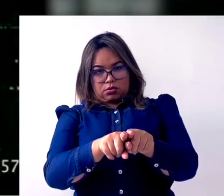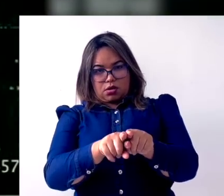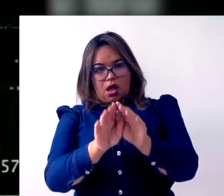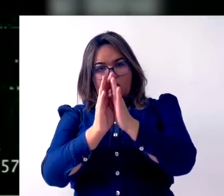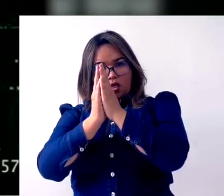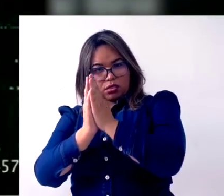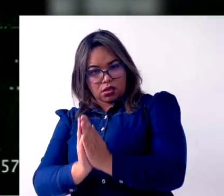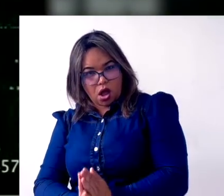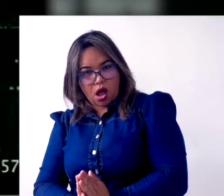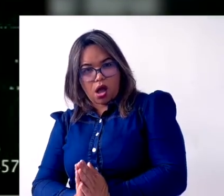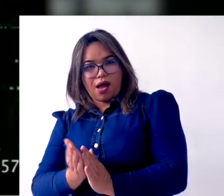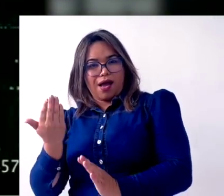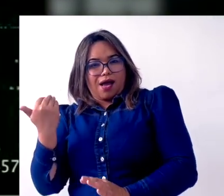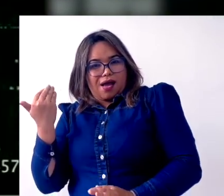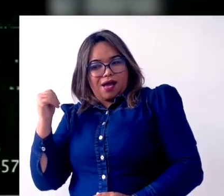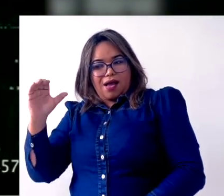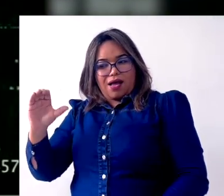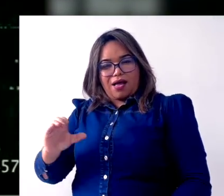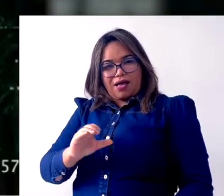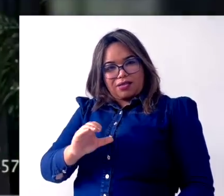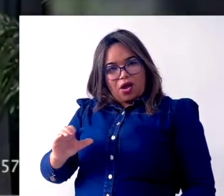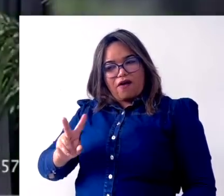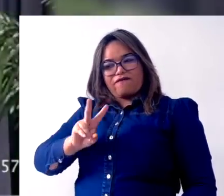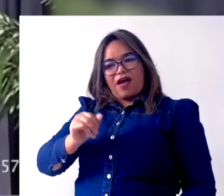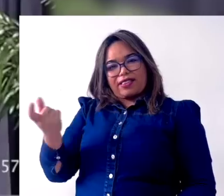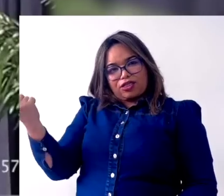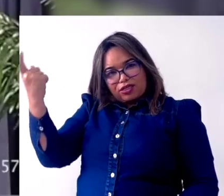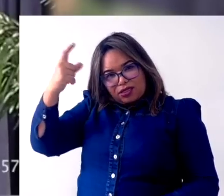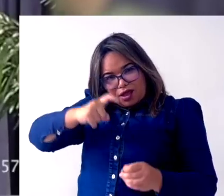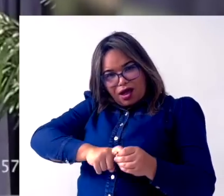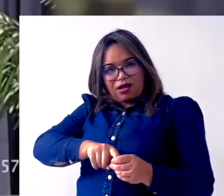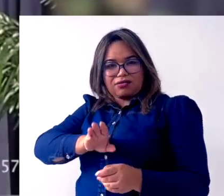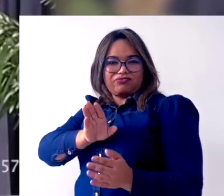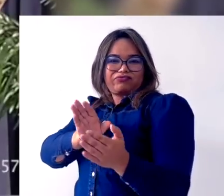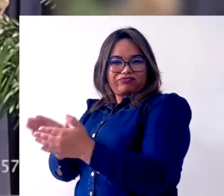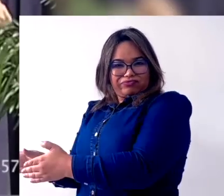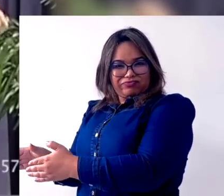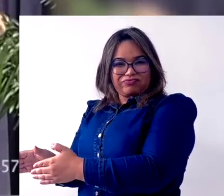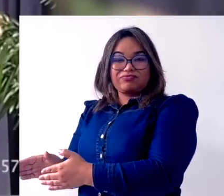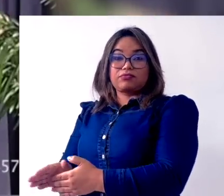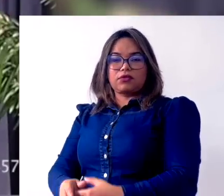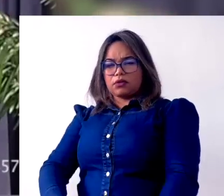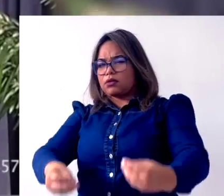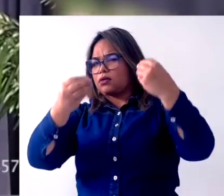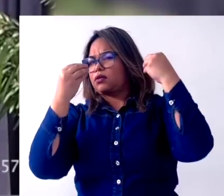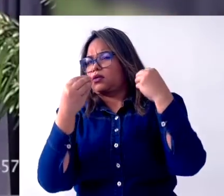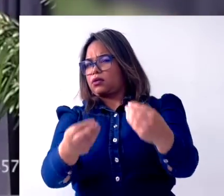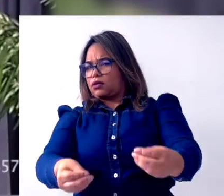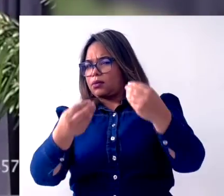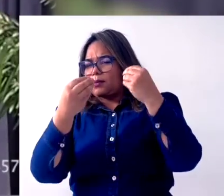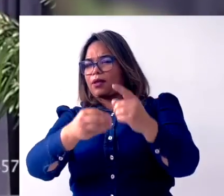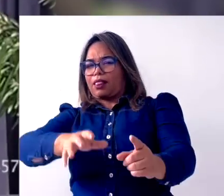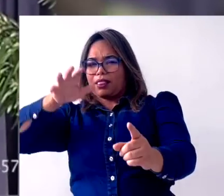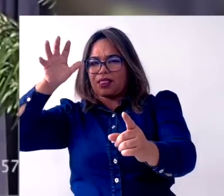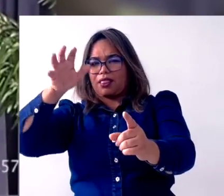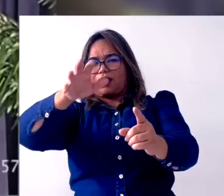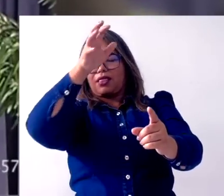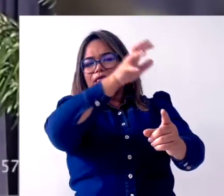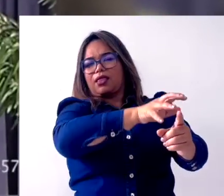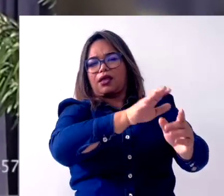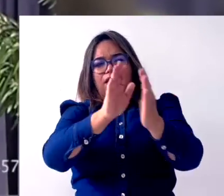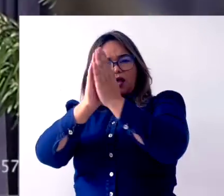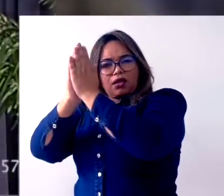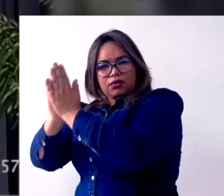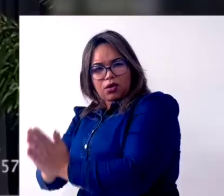primeira besta. Aham! Agora, como é que você força alguém a adorar a primeira besta cuja